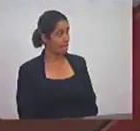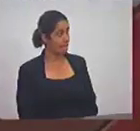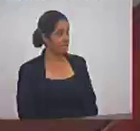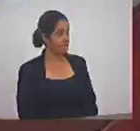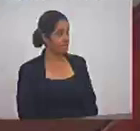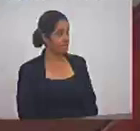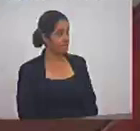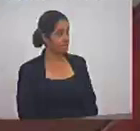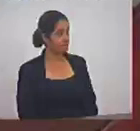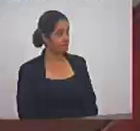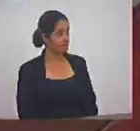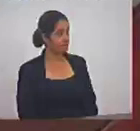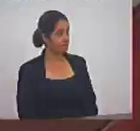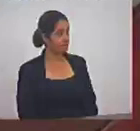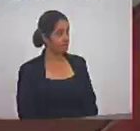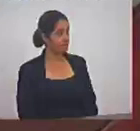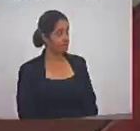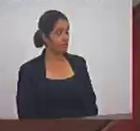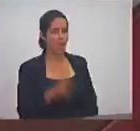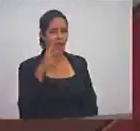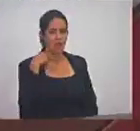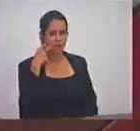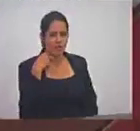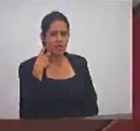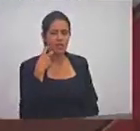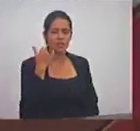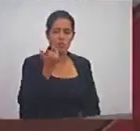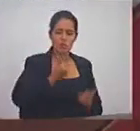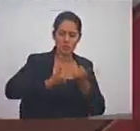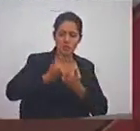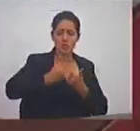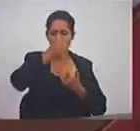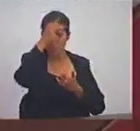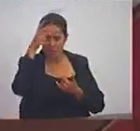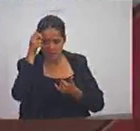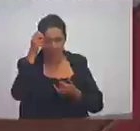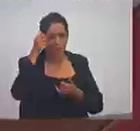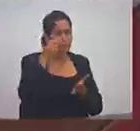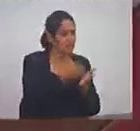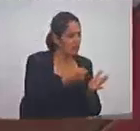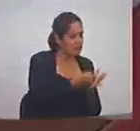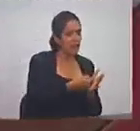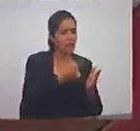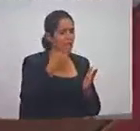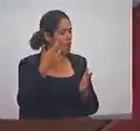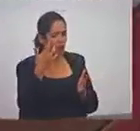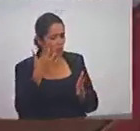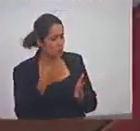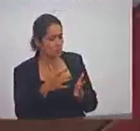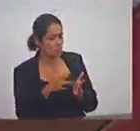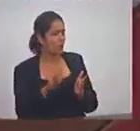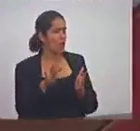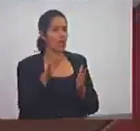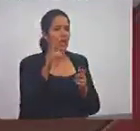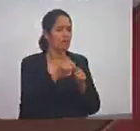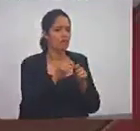ele abriu uma sindicância contra mim, é um absurdo, achando que eu tive alguns problemas nos direitos humanos, isso eu não fiz, eu falei, não, quem está dizendo é você, eu não sei, mas pode ficar tranquilo,